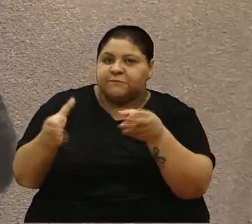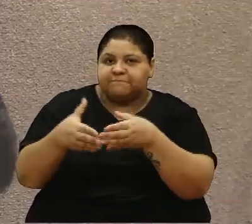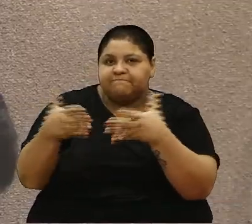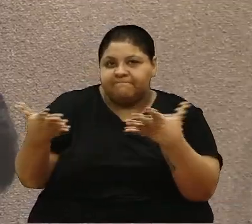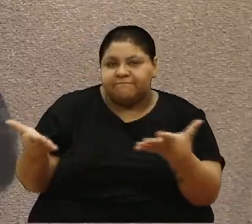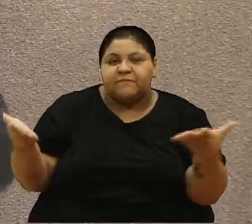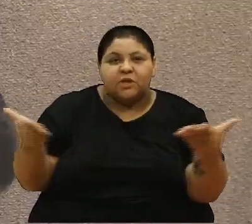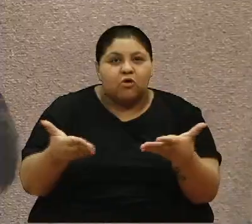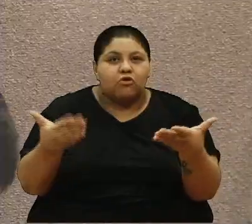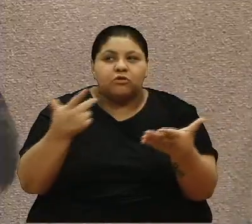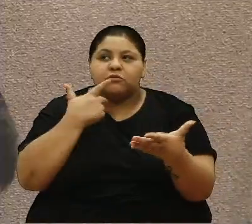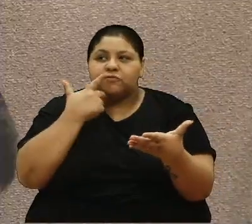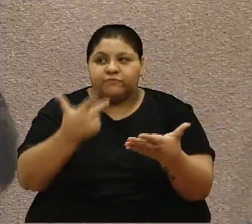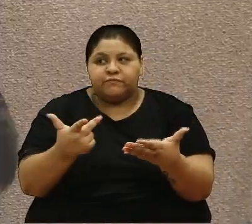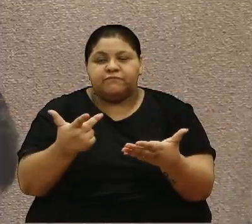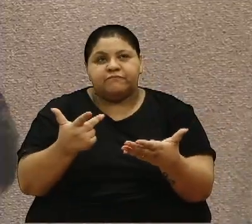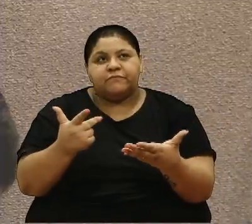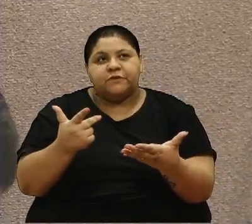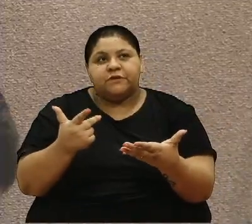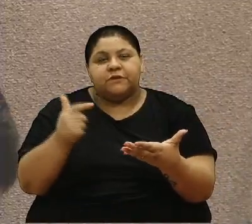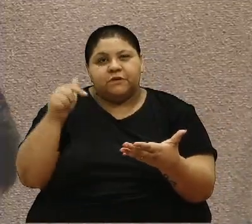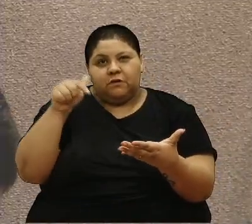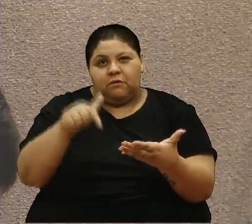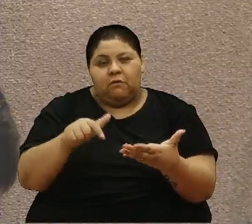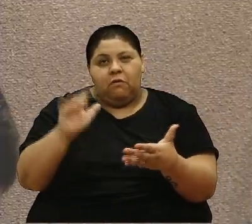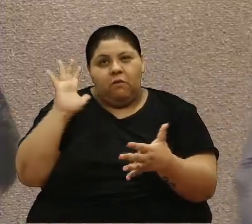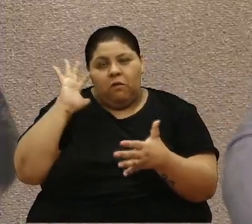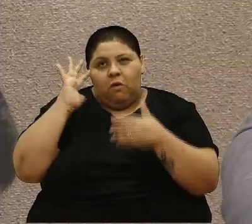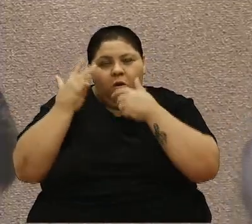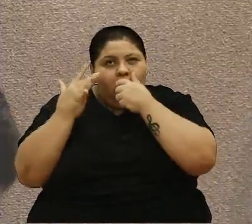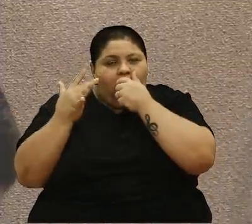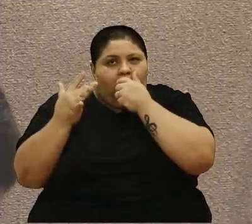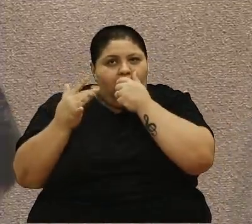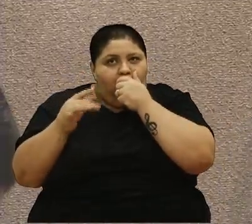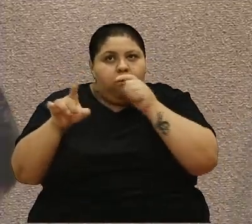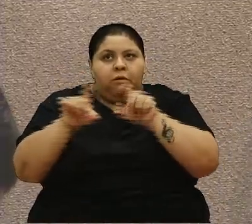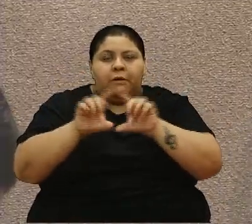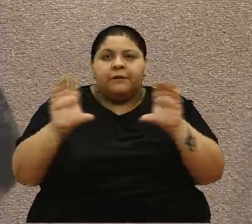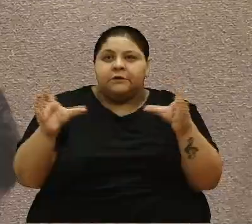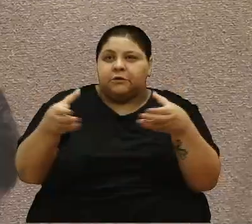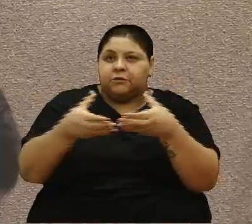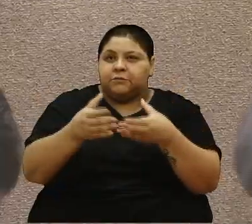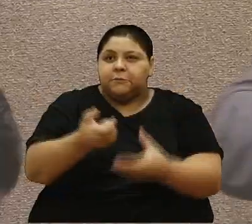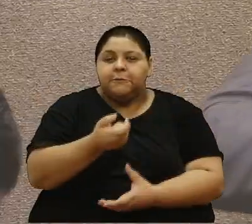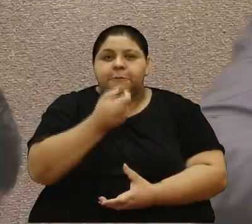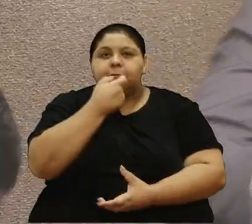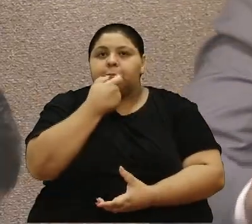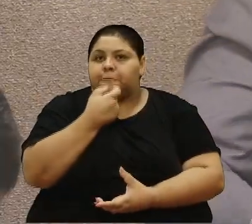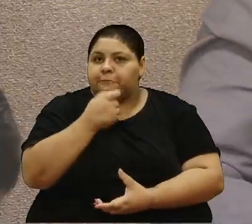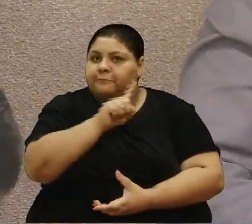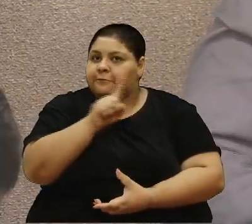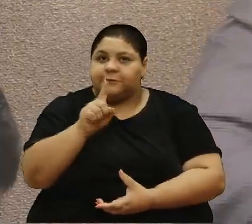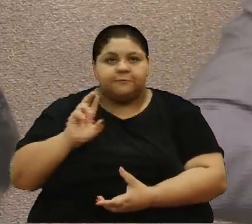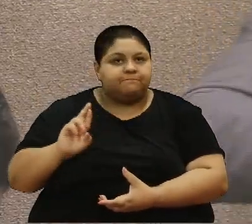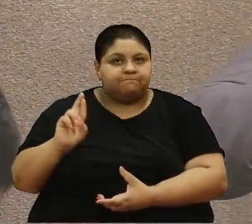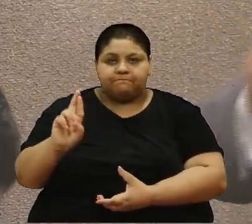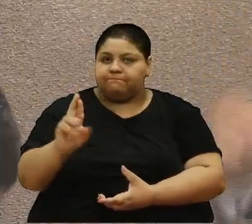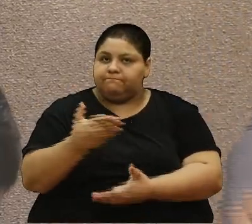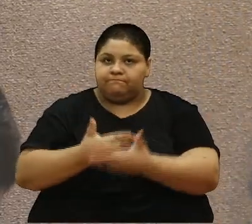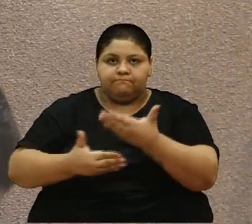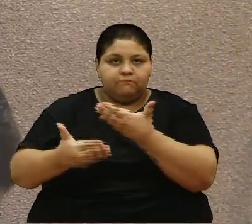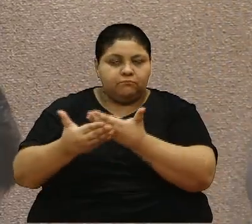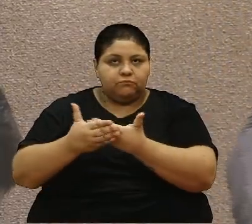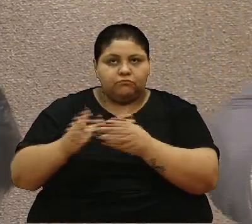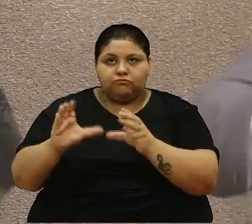eu estou aqui para dizer que essa ocasião que ocorreu ali com a equipe de arbitragem, isso não representa toda a equipe